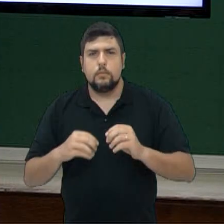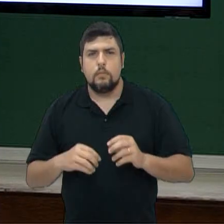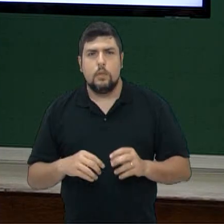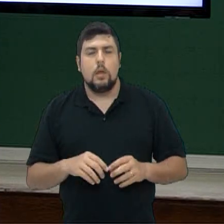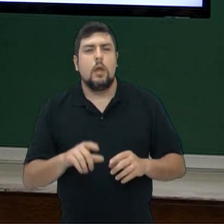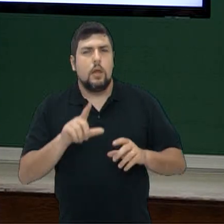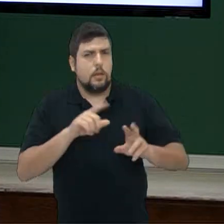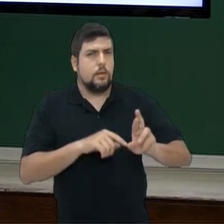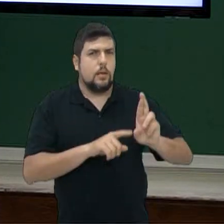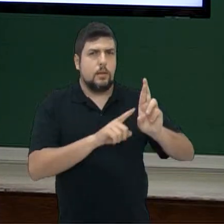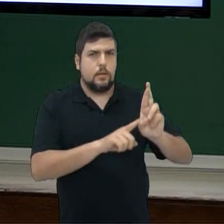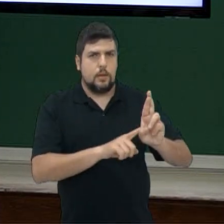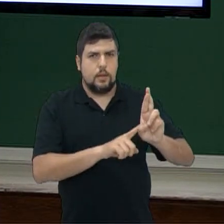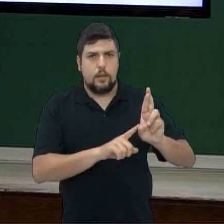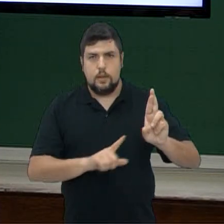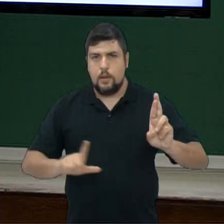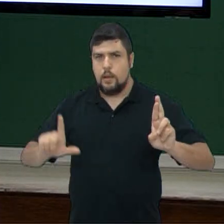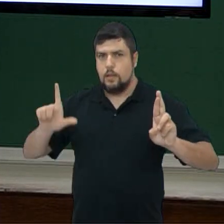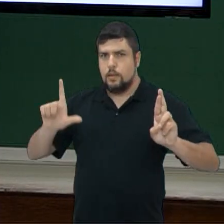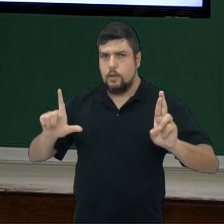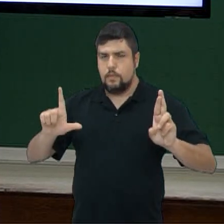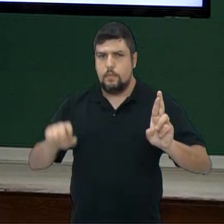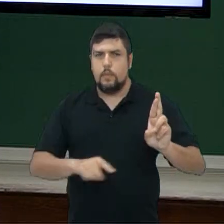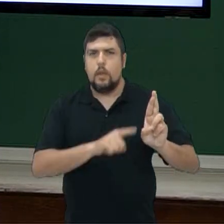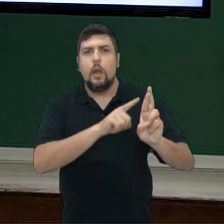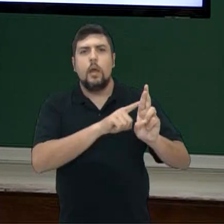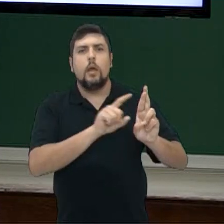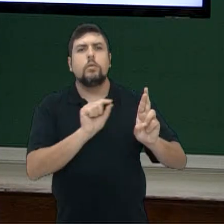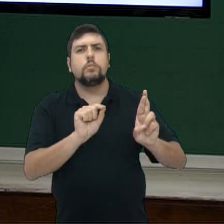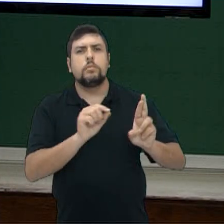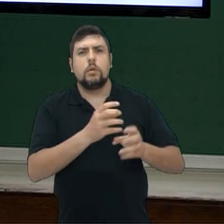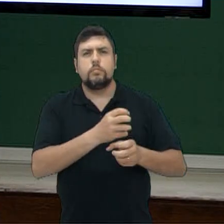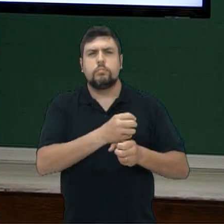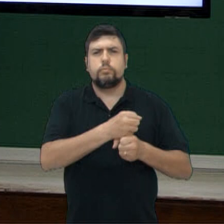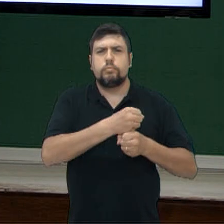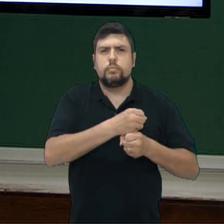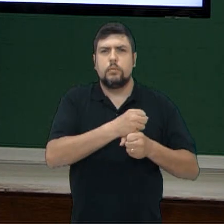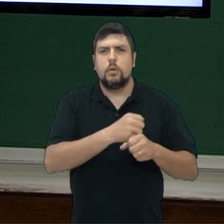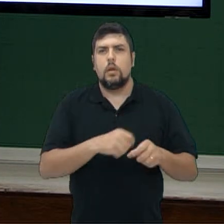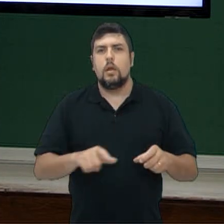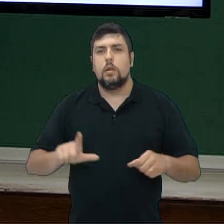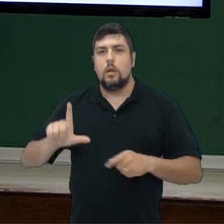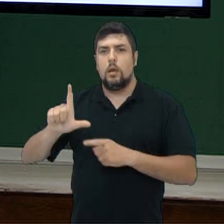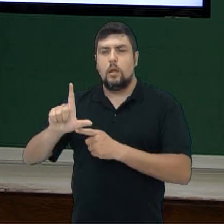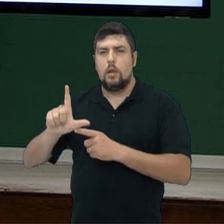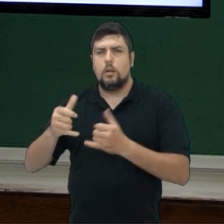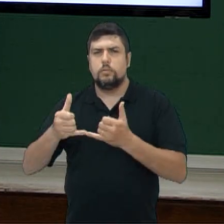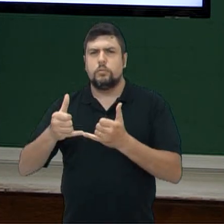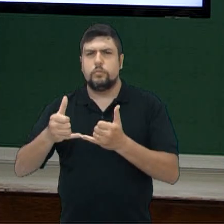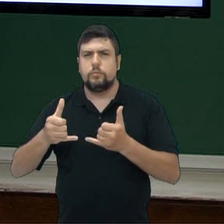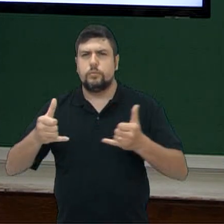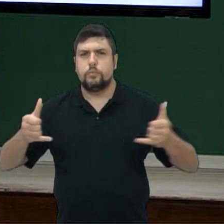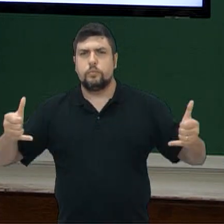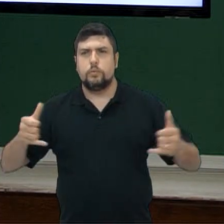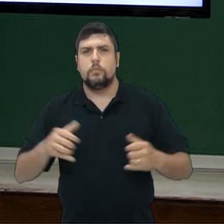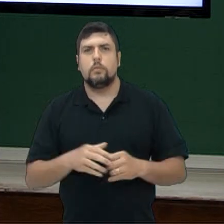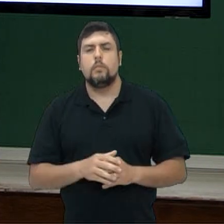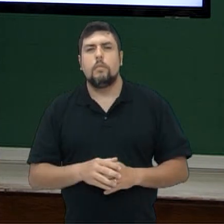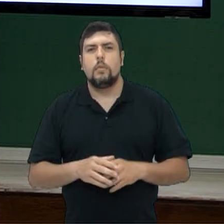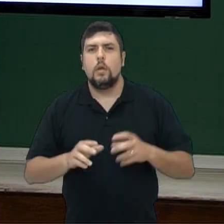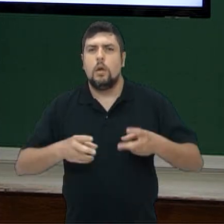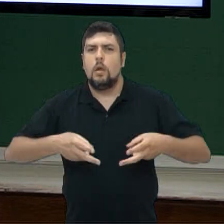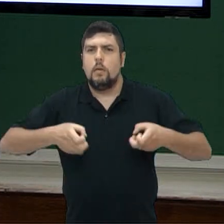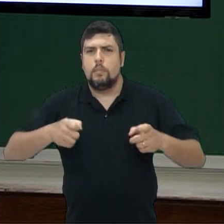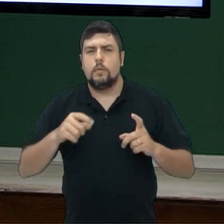e a letra L. A letra R é a resistência e a L é o comprimento do fio. Veja que eu pus aqui duas